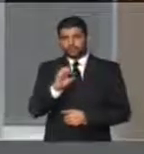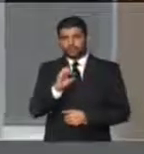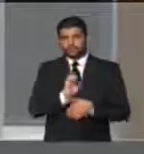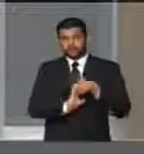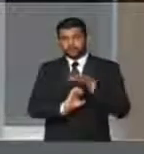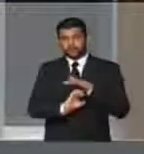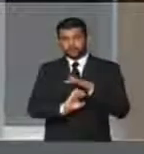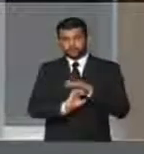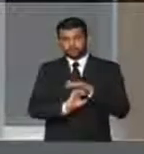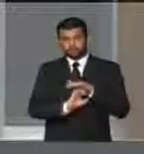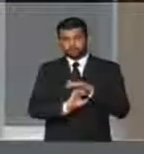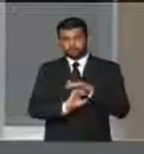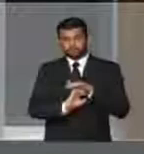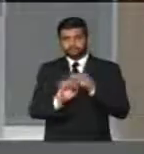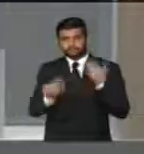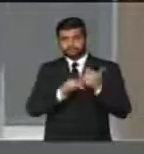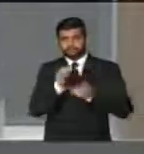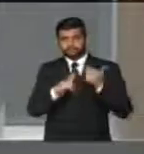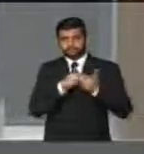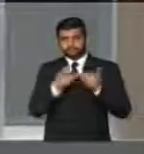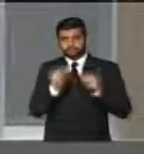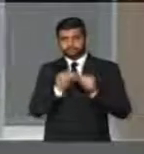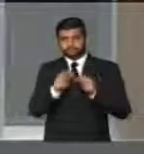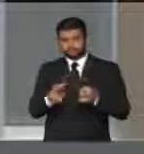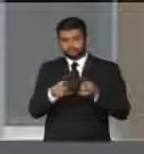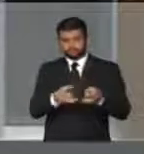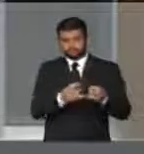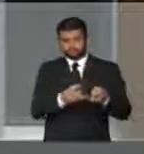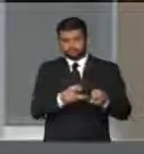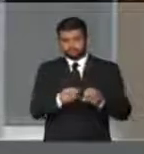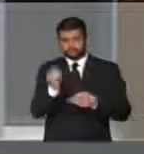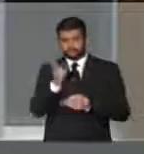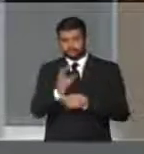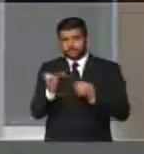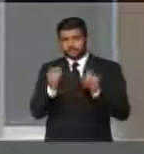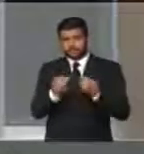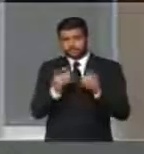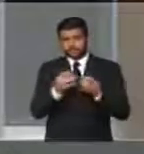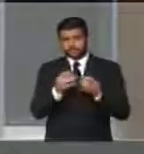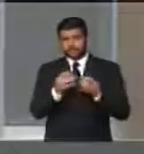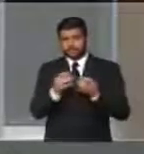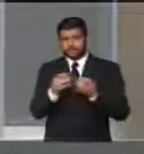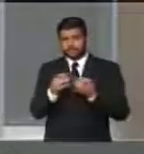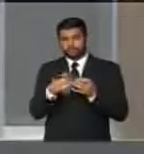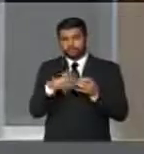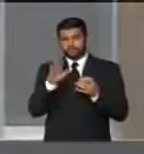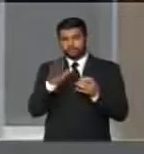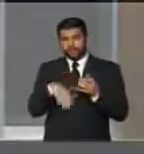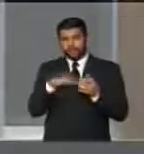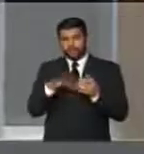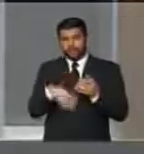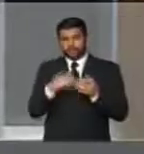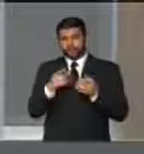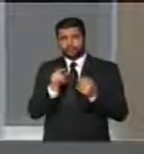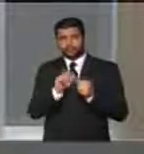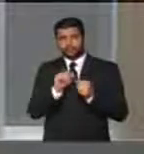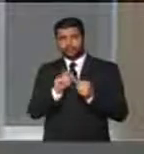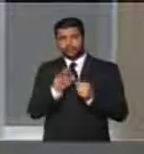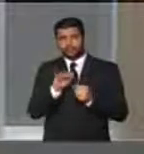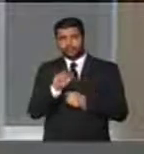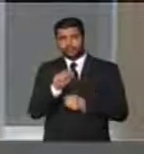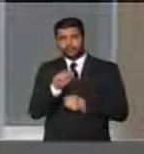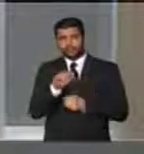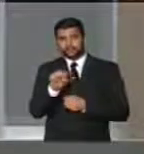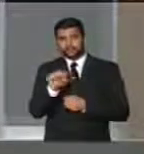estatal e operava todo o subsolo brasileiro, que ela foi vendida a preço de bananas na Bacia das